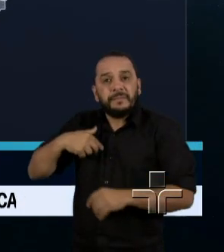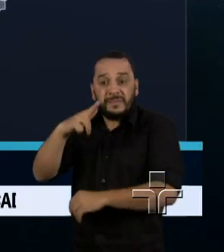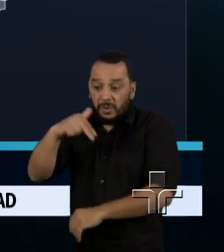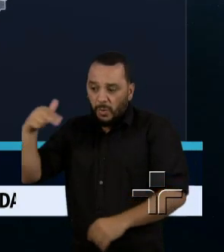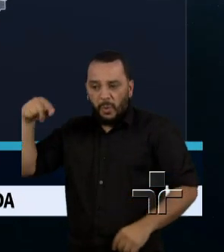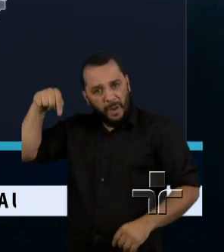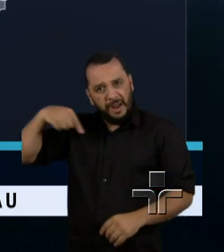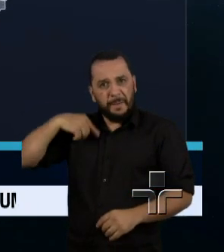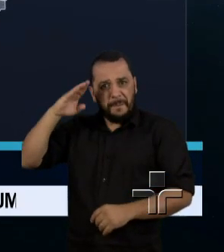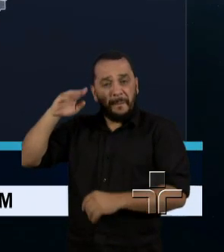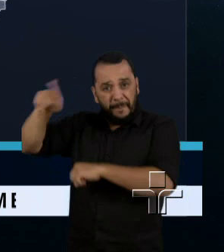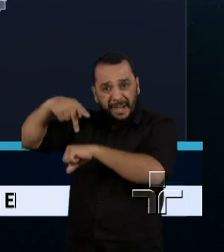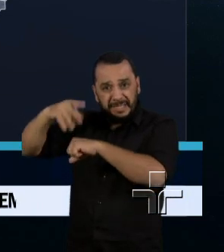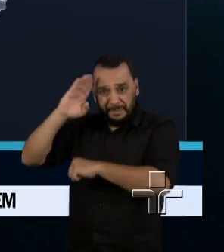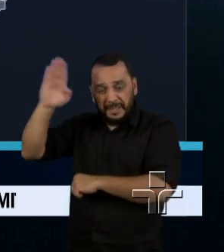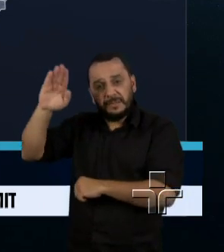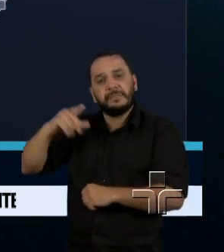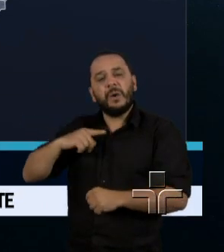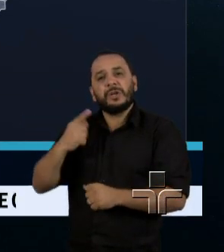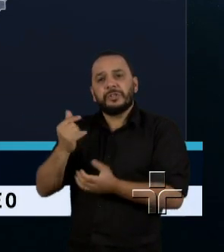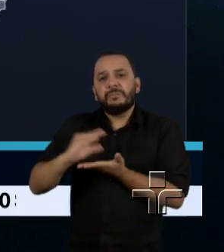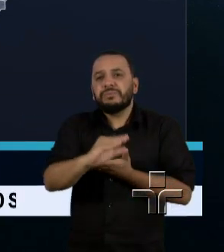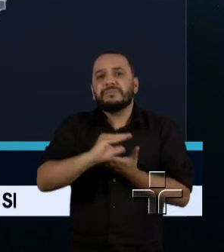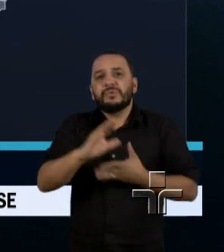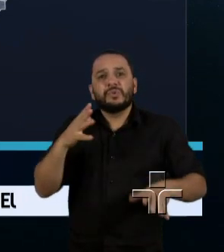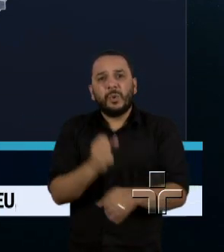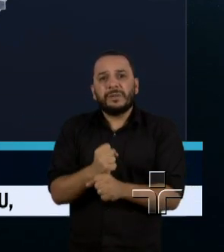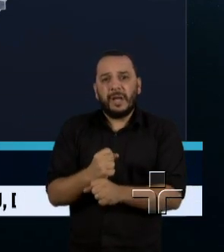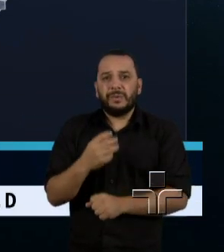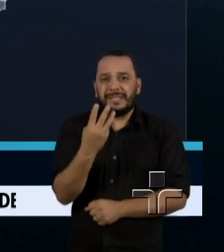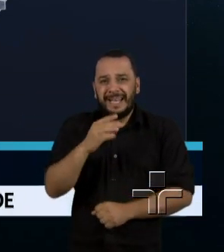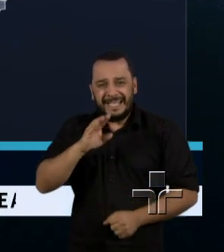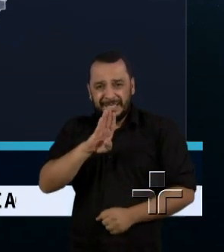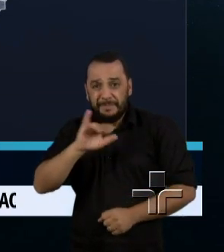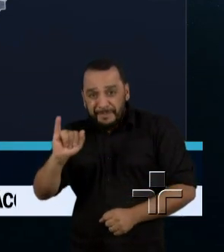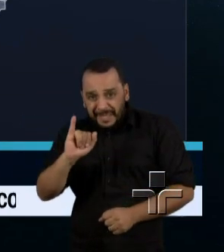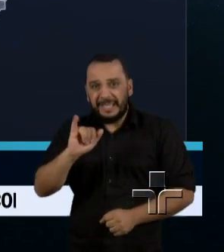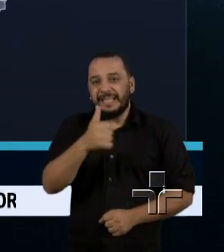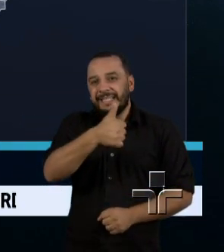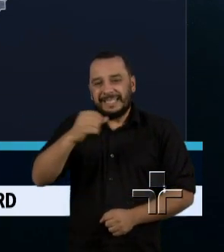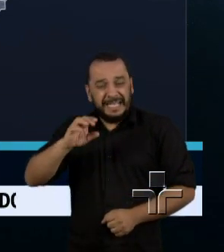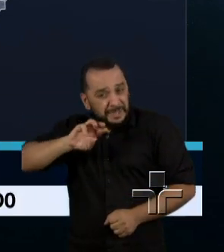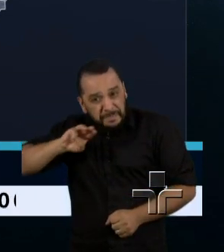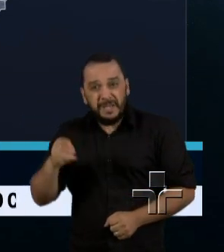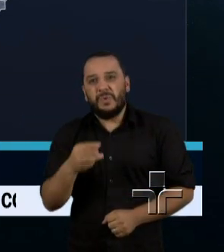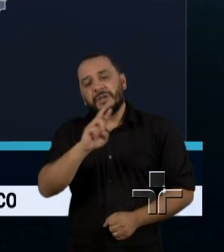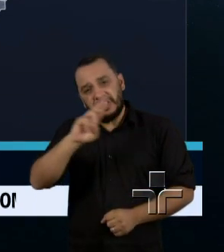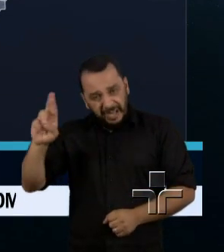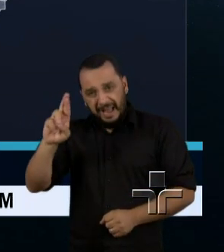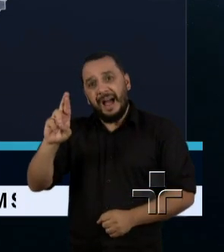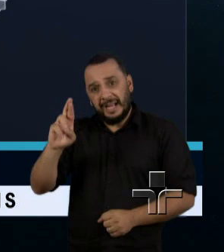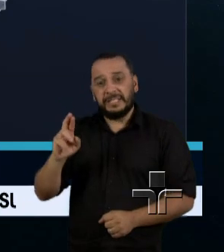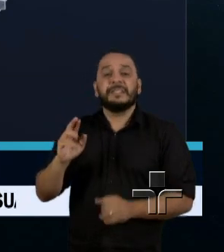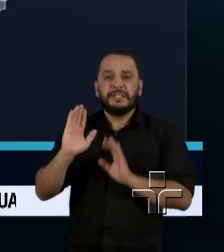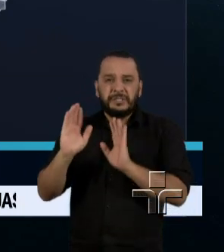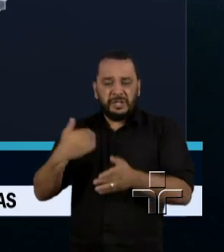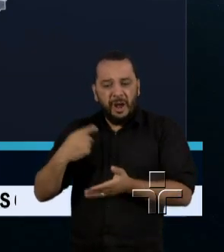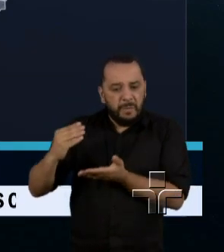Fundo Amazônia, doou desde 2008 3 bilhões e 100 milhões de reais, que correspondem a